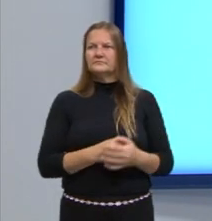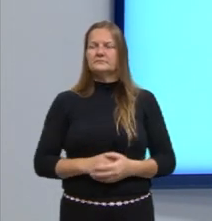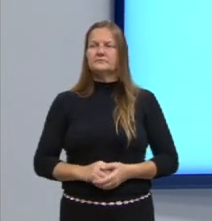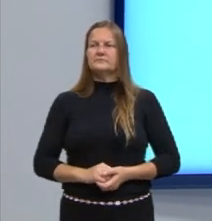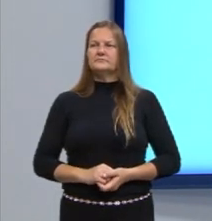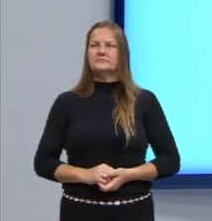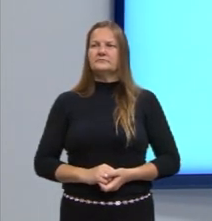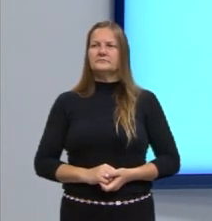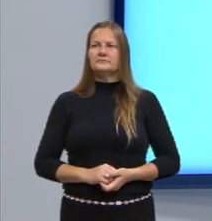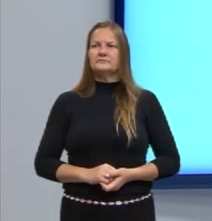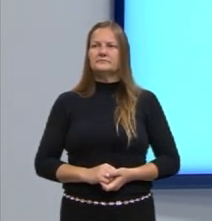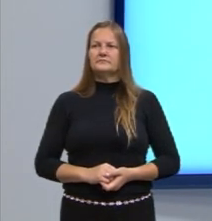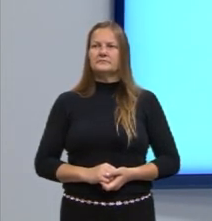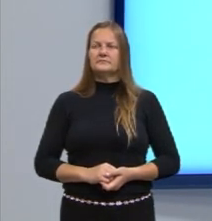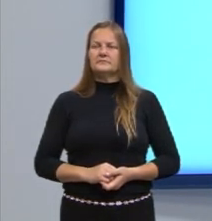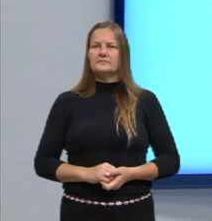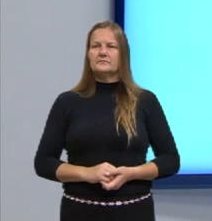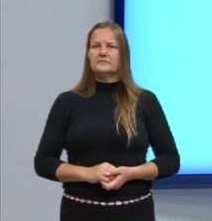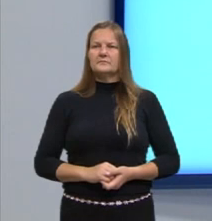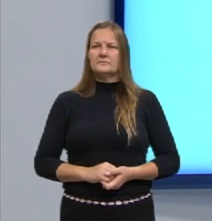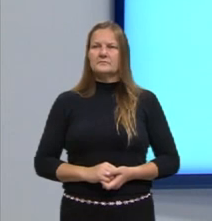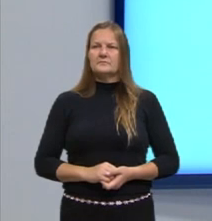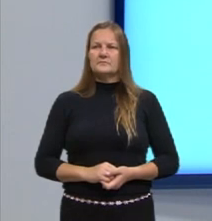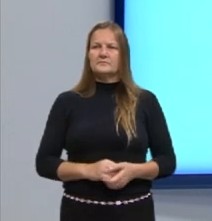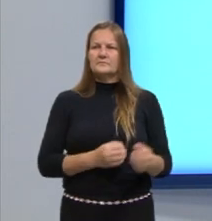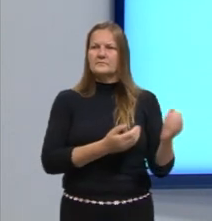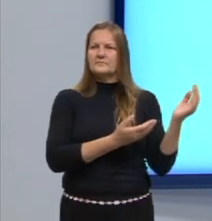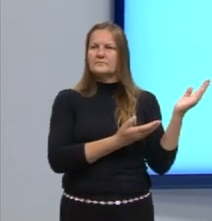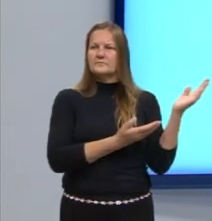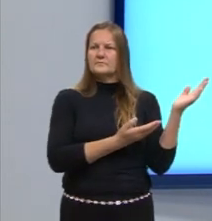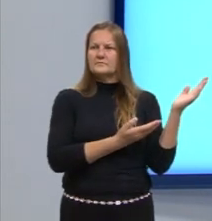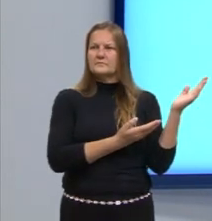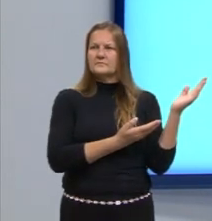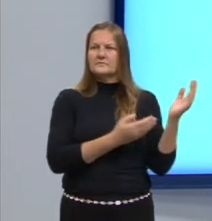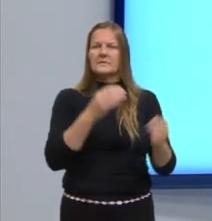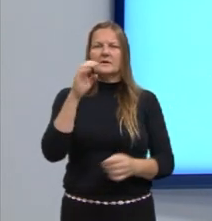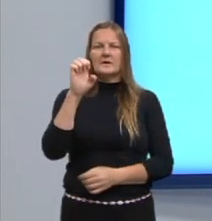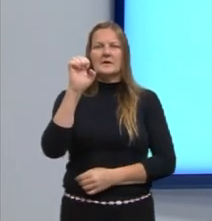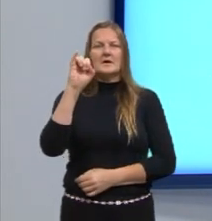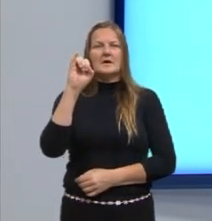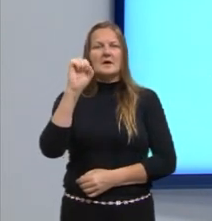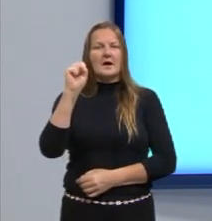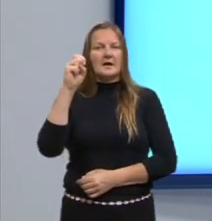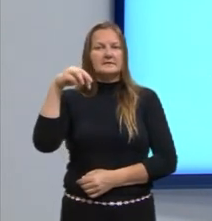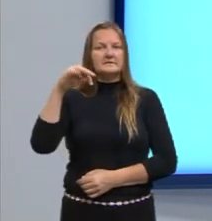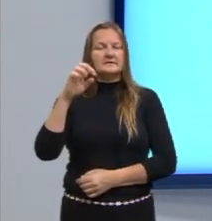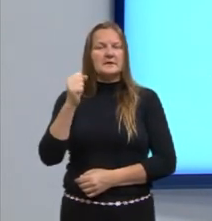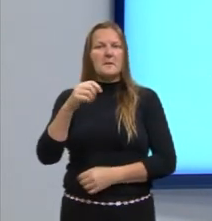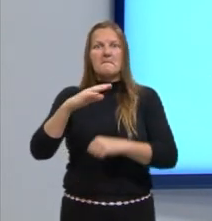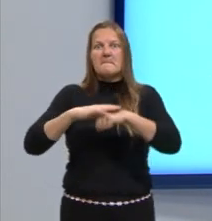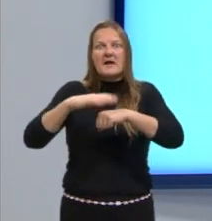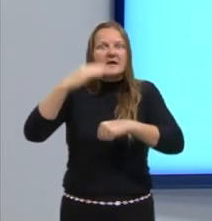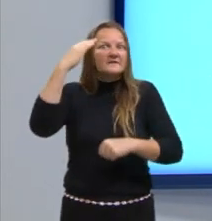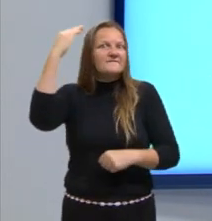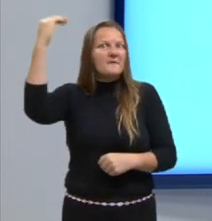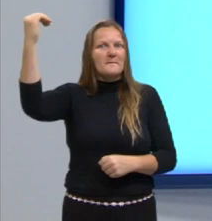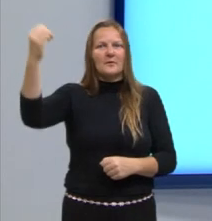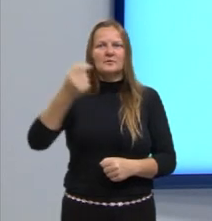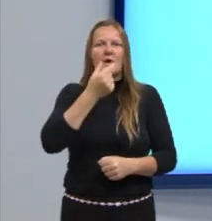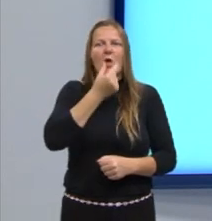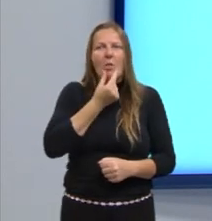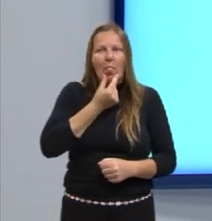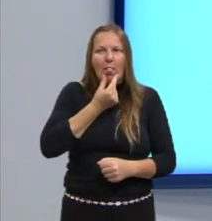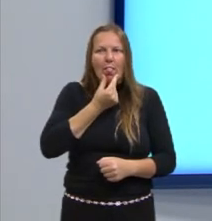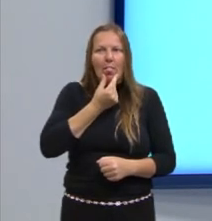rapidamente né hoje a gente vai falar um pouquinho melhor um Einstein Albert Einstein que é o mais famoso né Se a gente for parar para